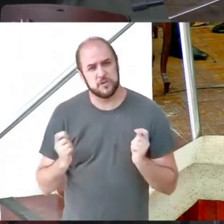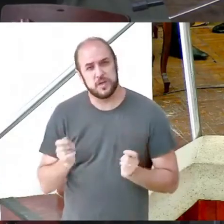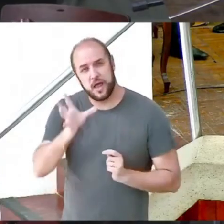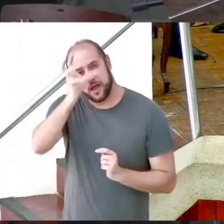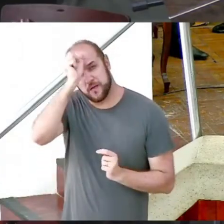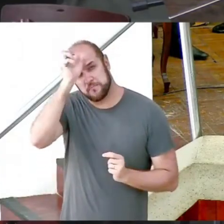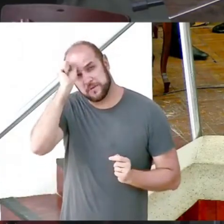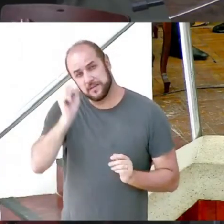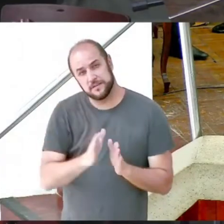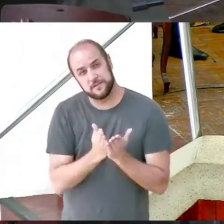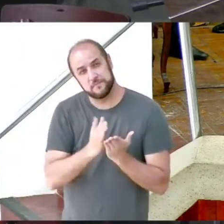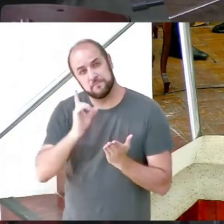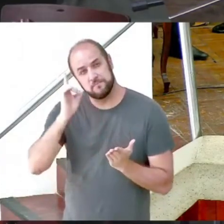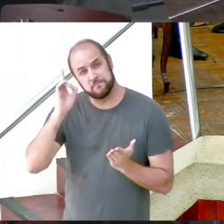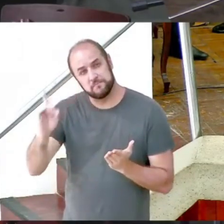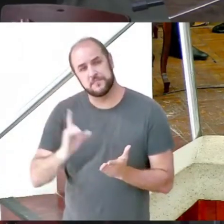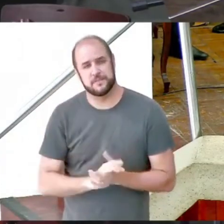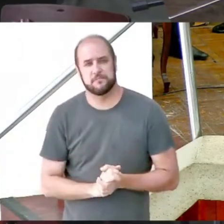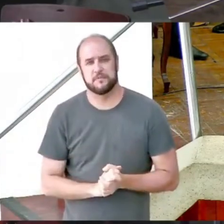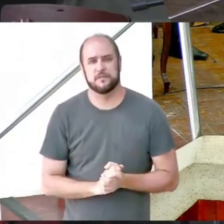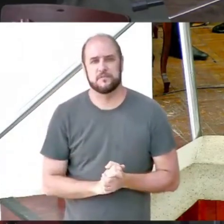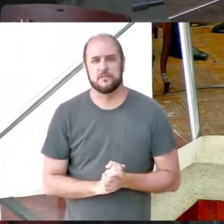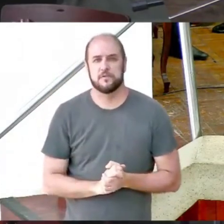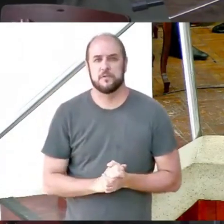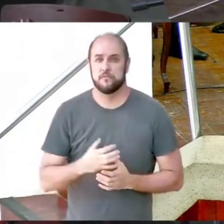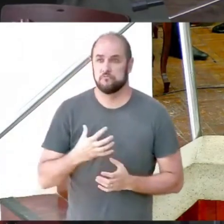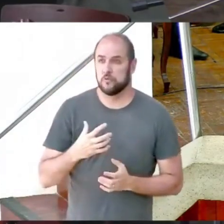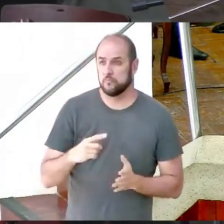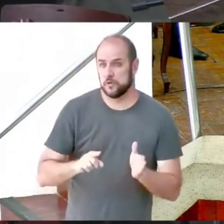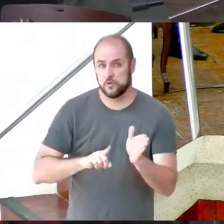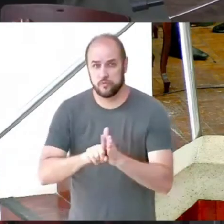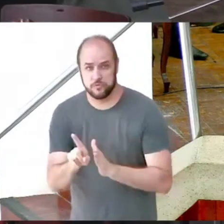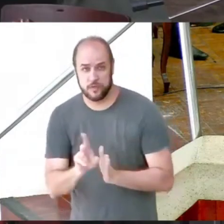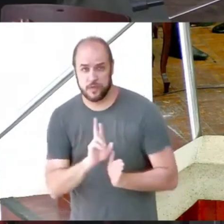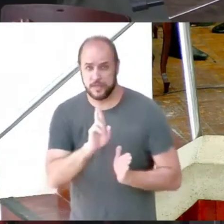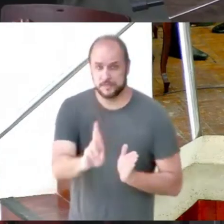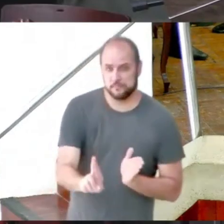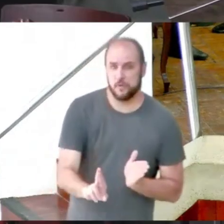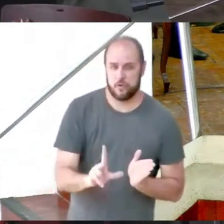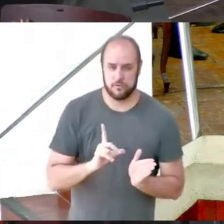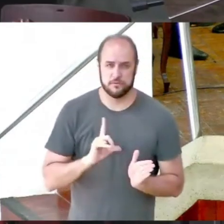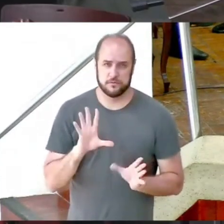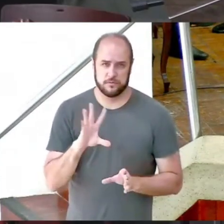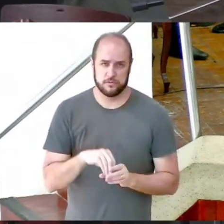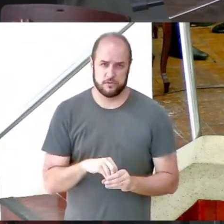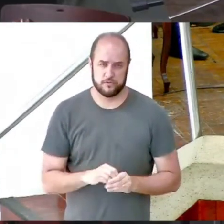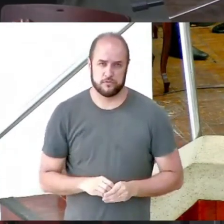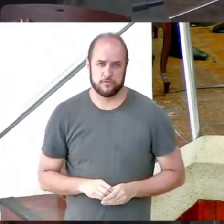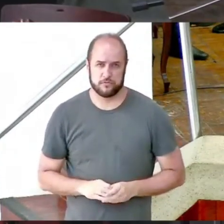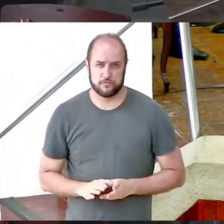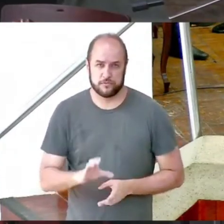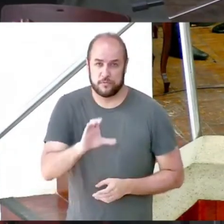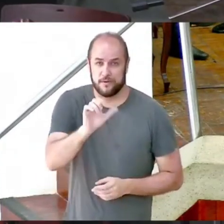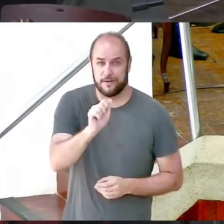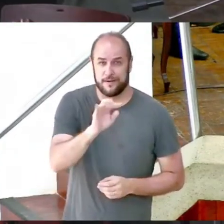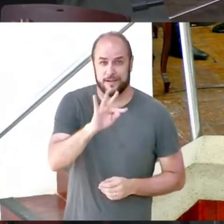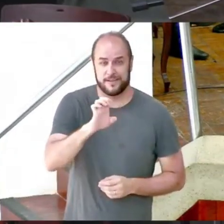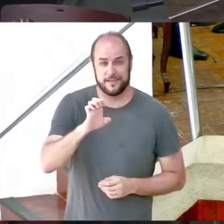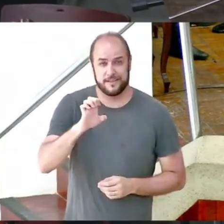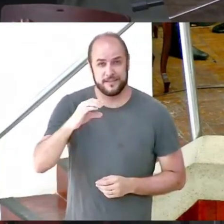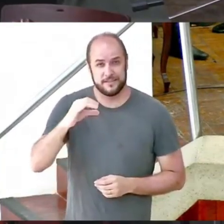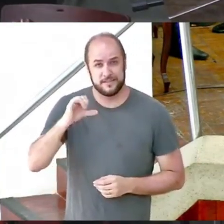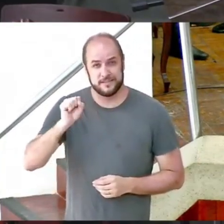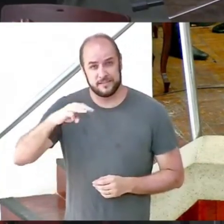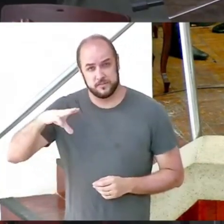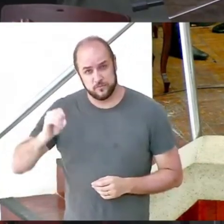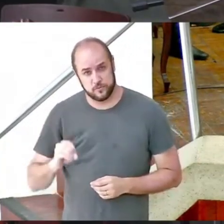aprender a Bíblia no método de perguntas e respostas. O Catecismo de